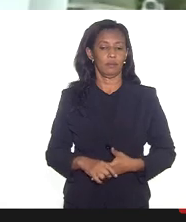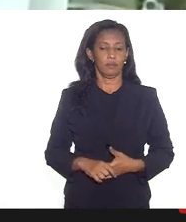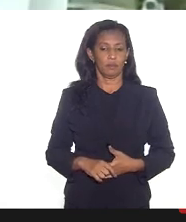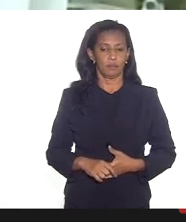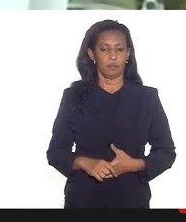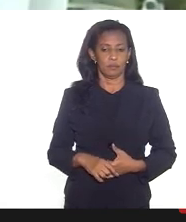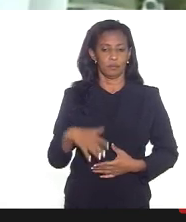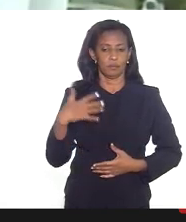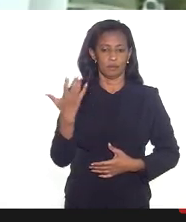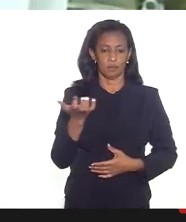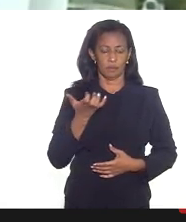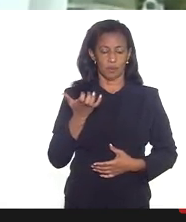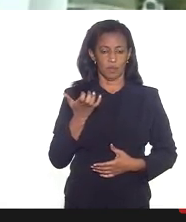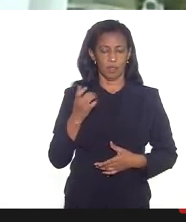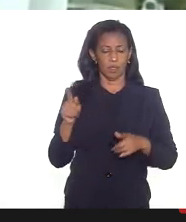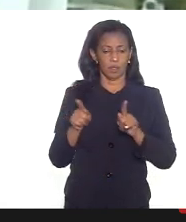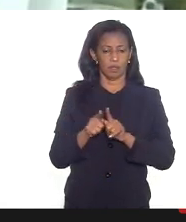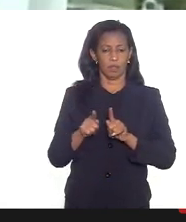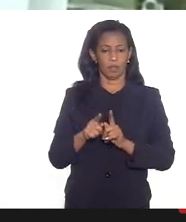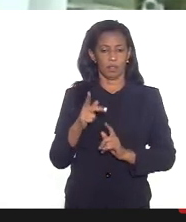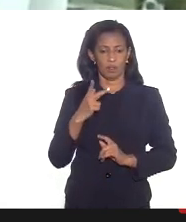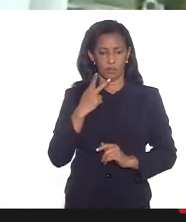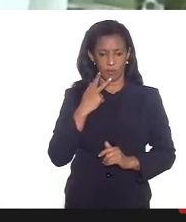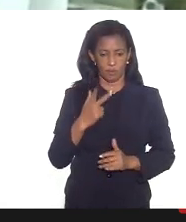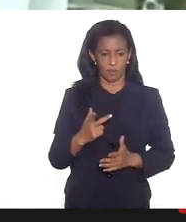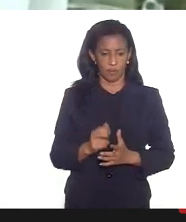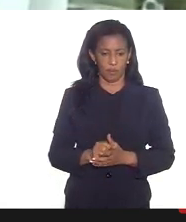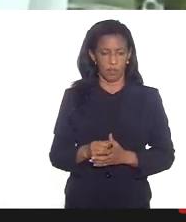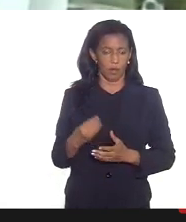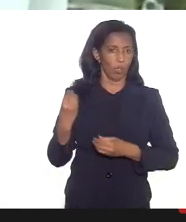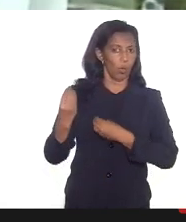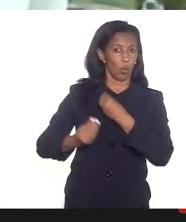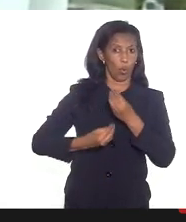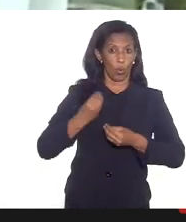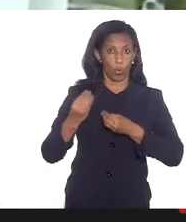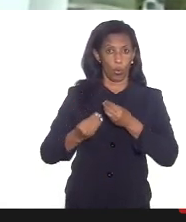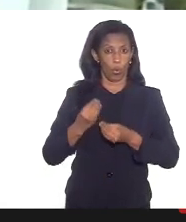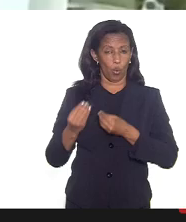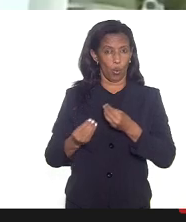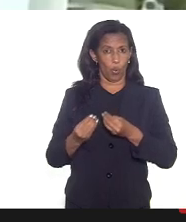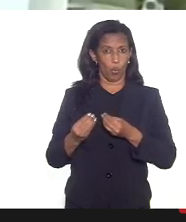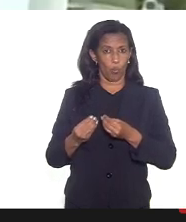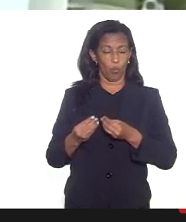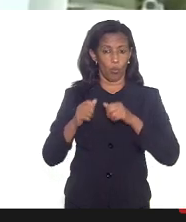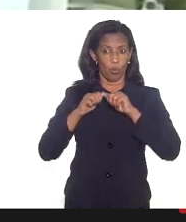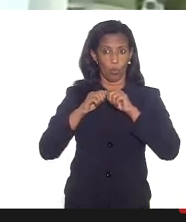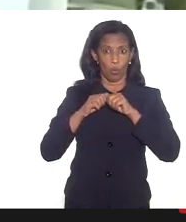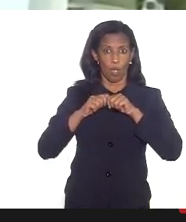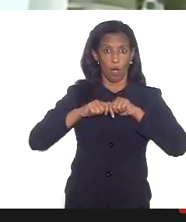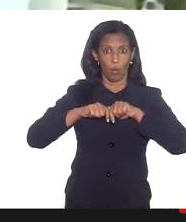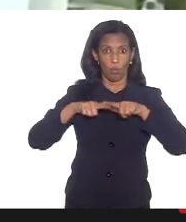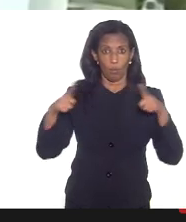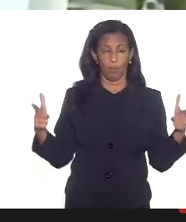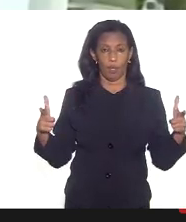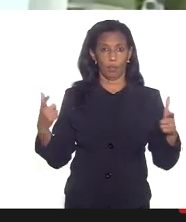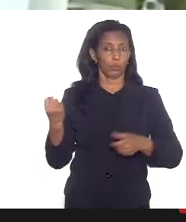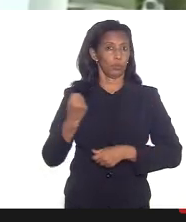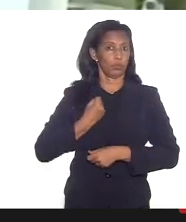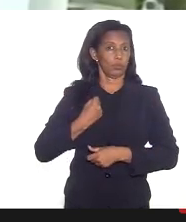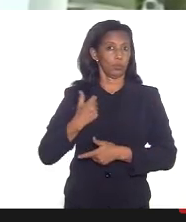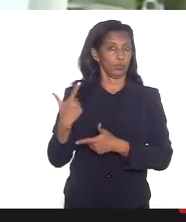Eu queria comentar só como instalar mante aumento do